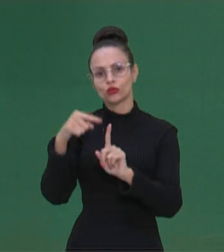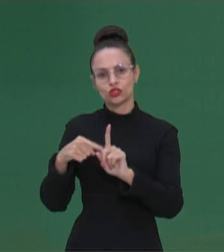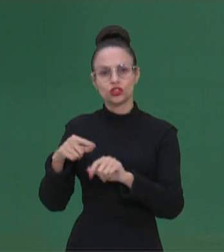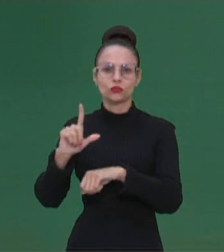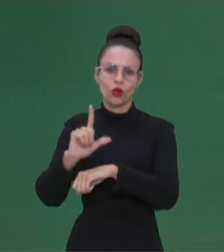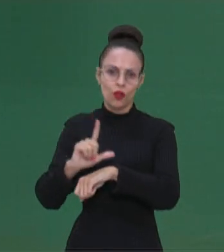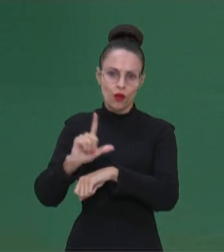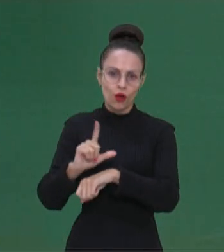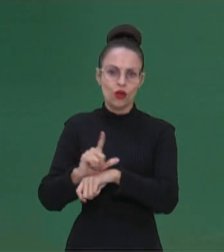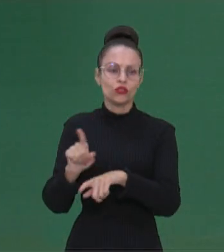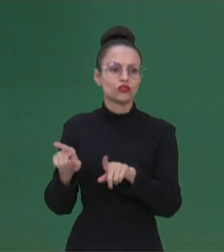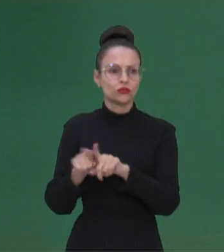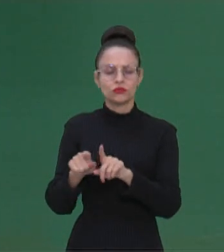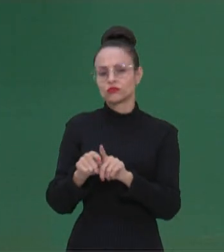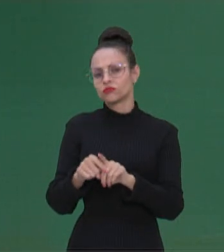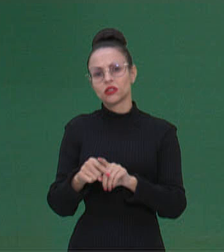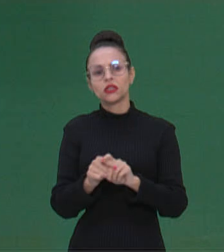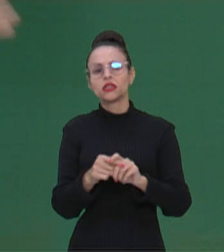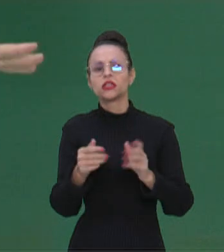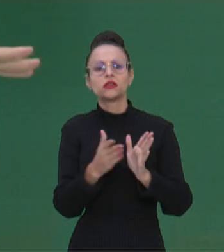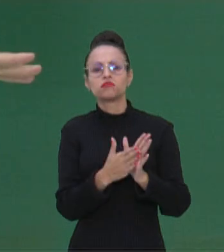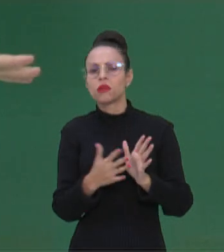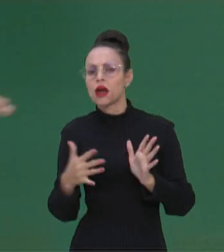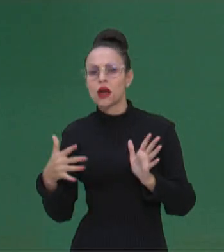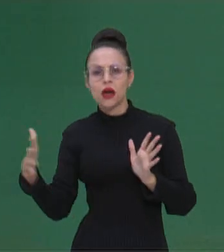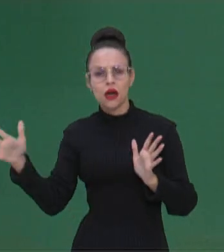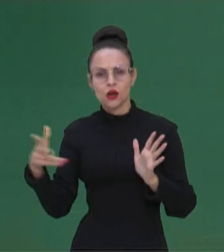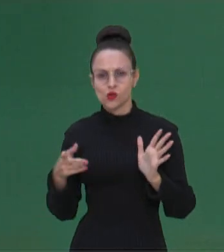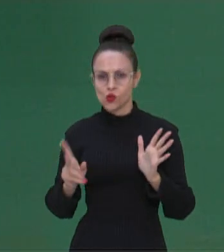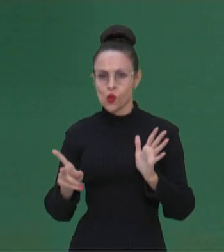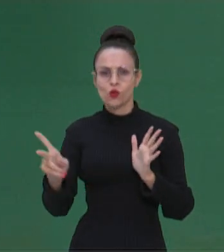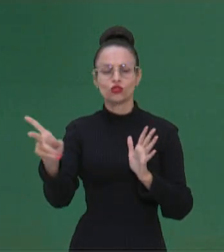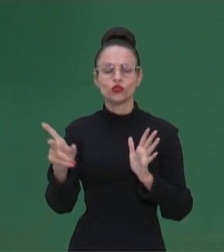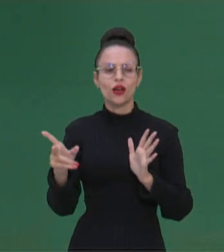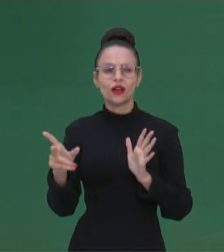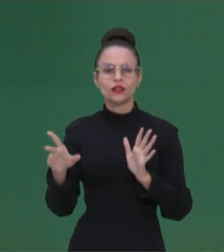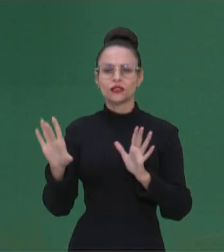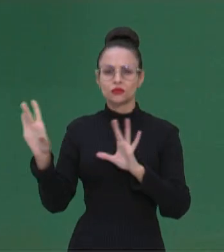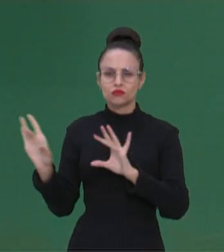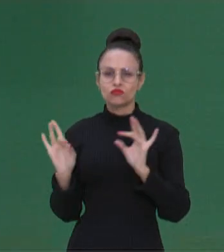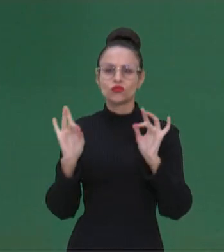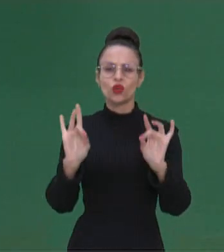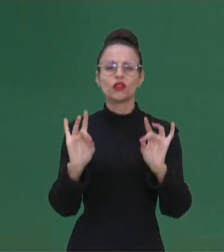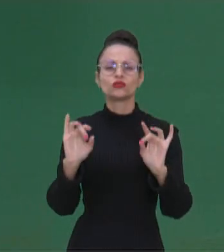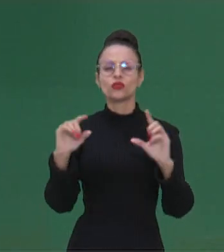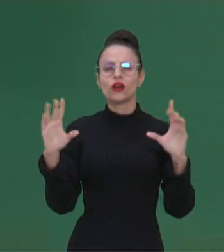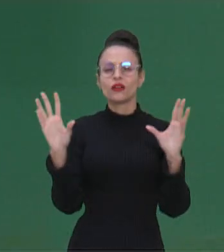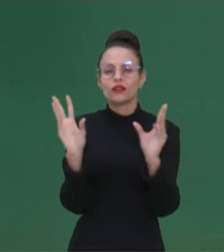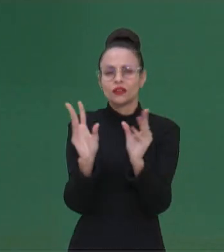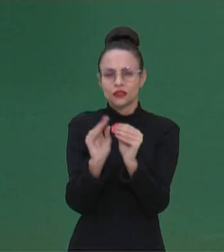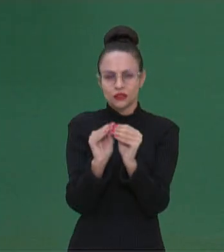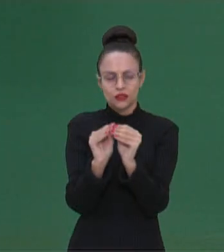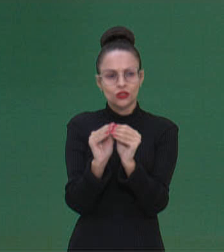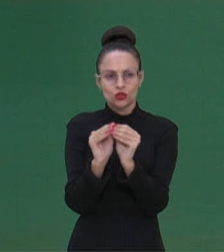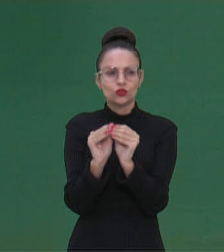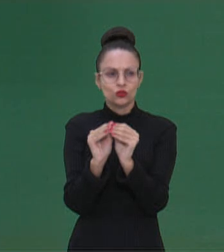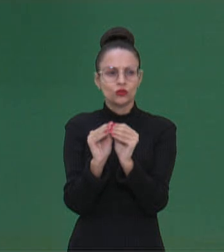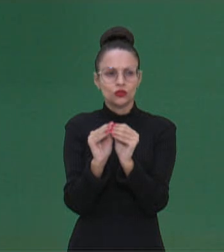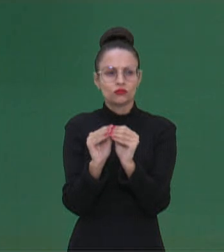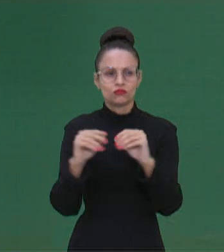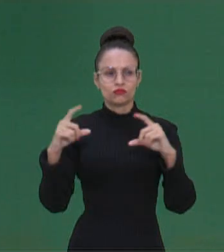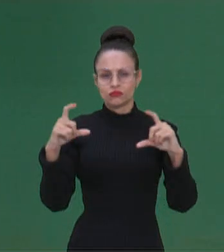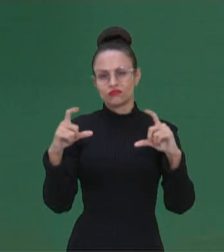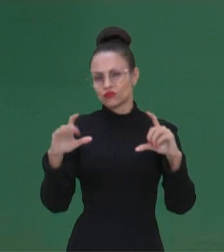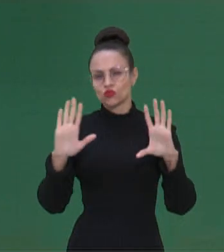de loja, e a notícia continuava, né? Aqui por um motivo de não caber e não